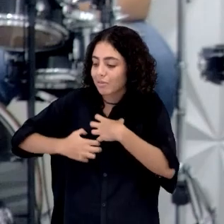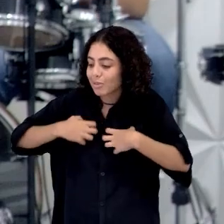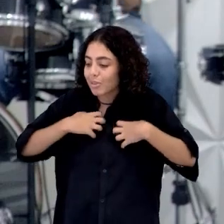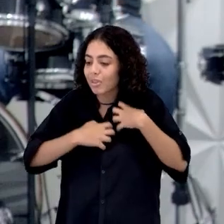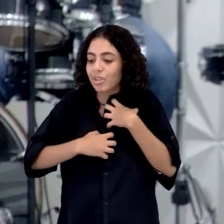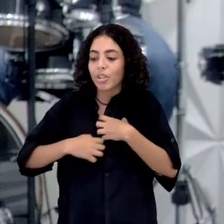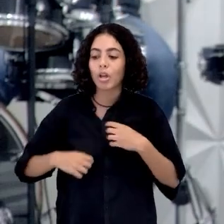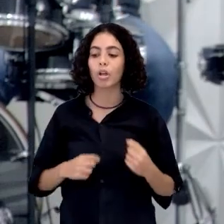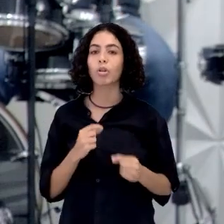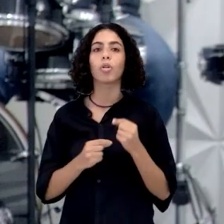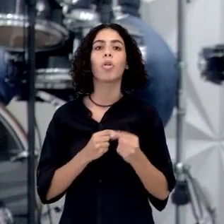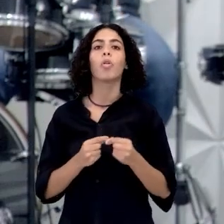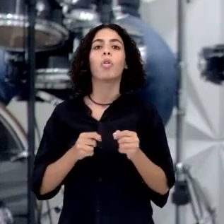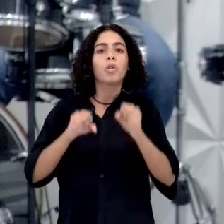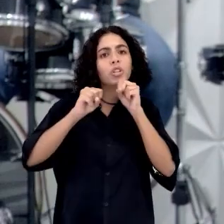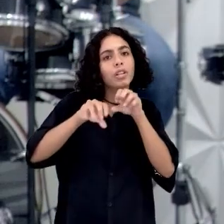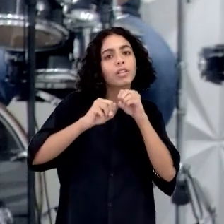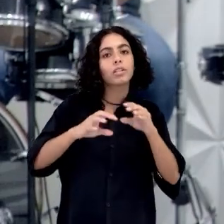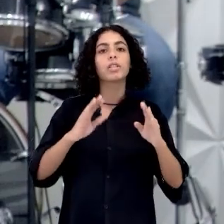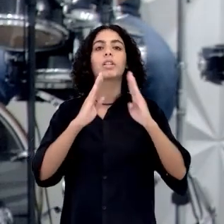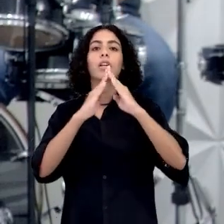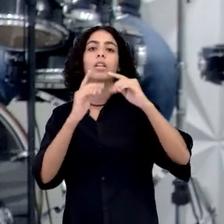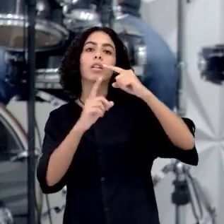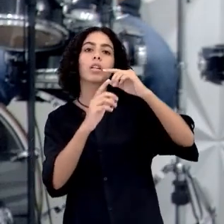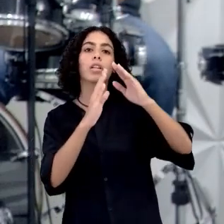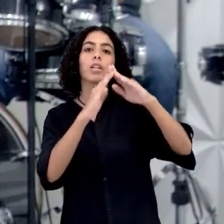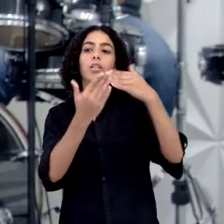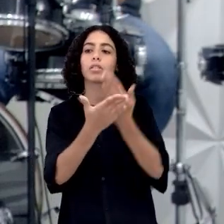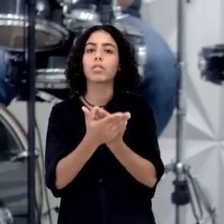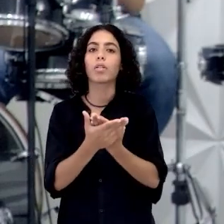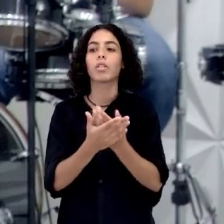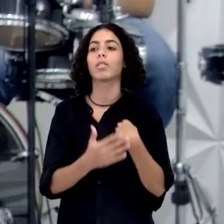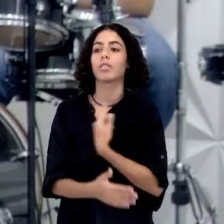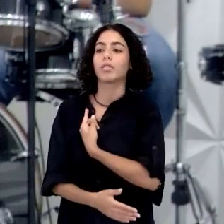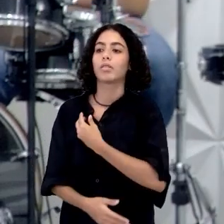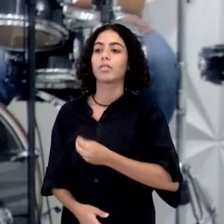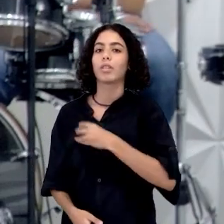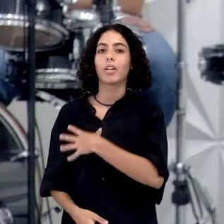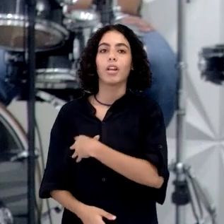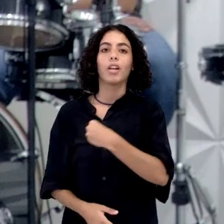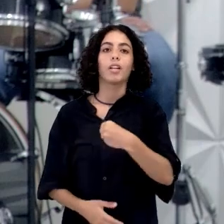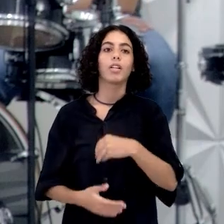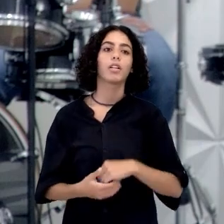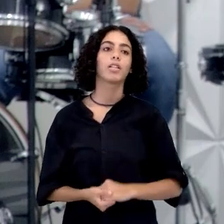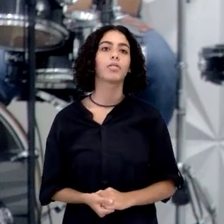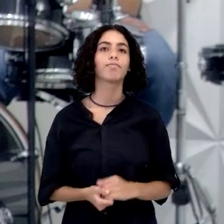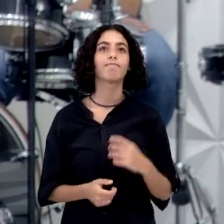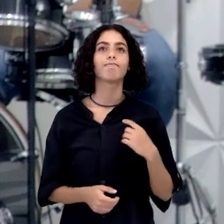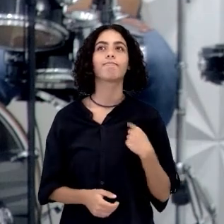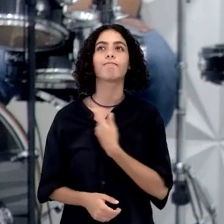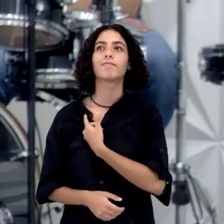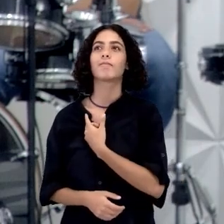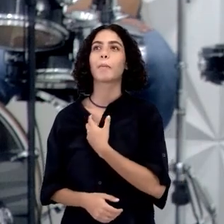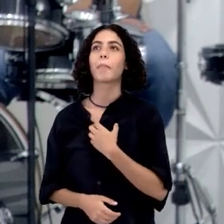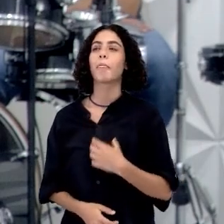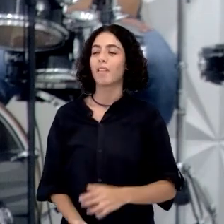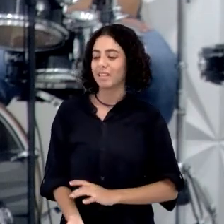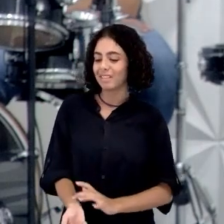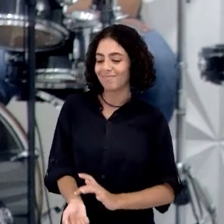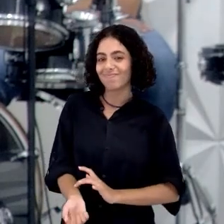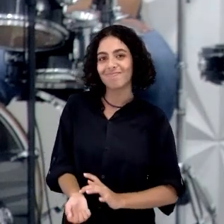escola. E nós carecemos dessa segurança. Nós carecemos, irmãos, de